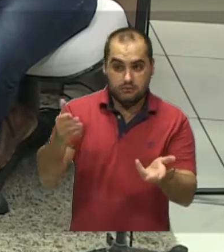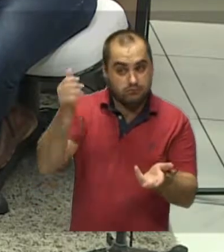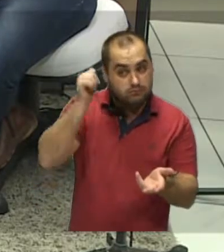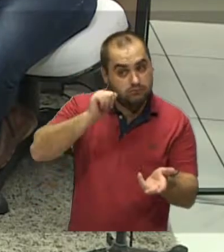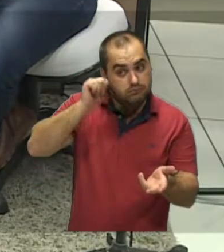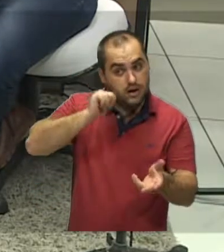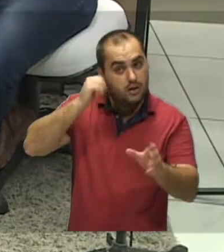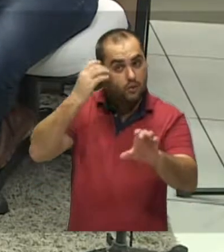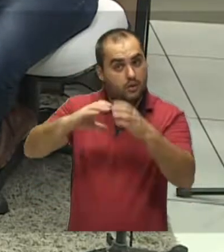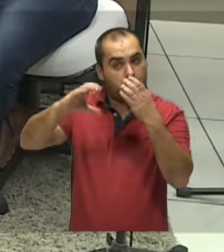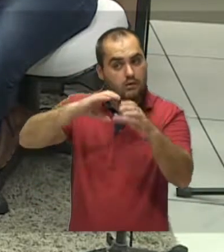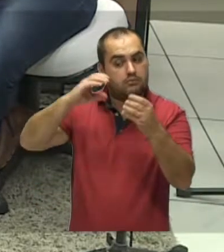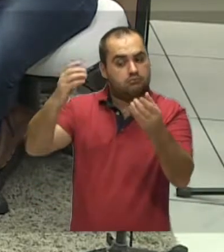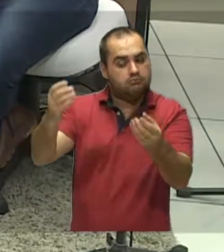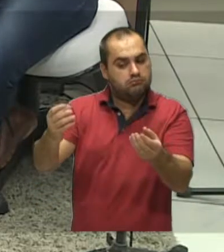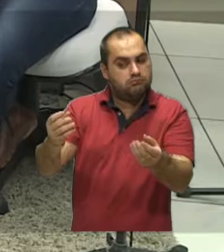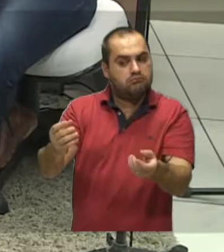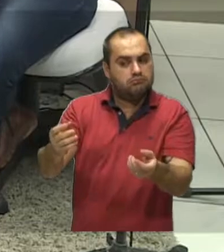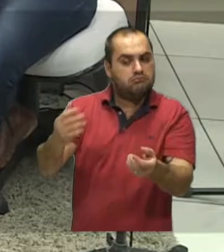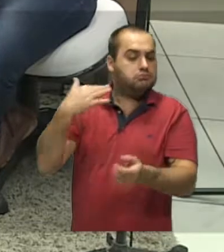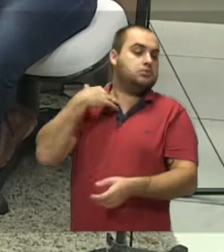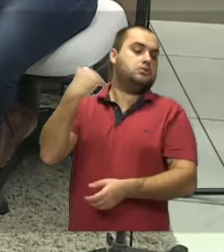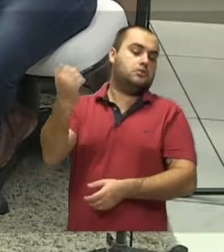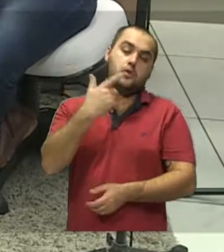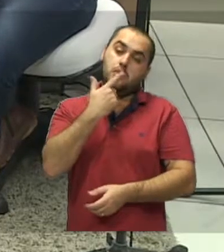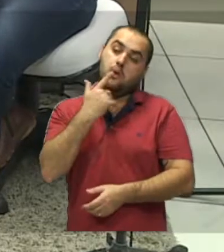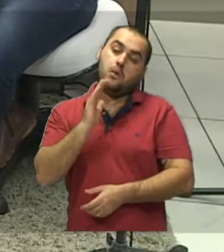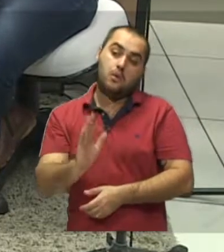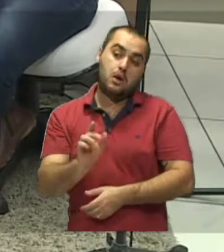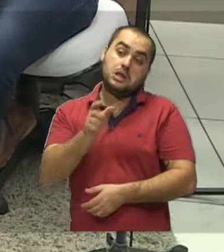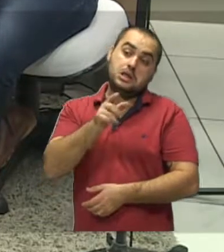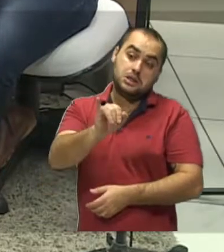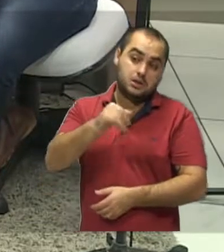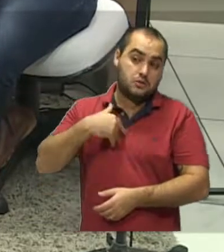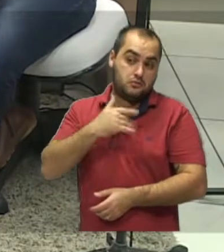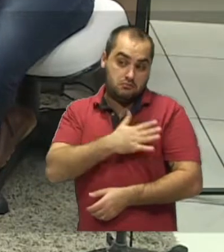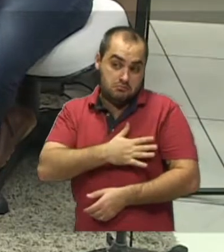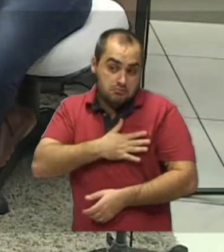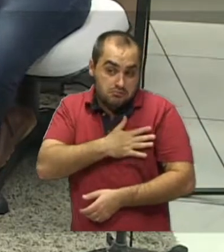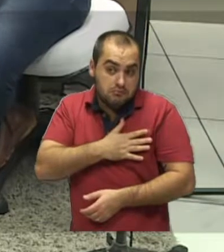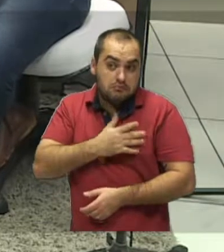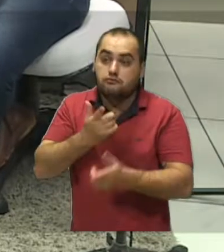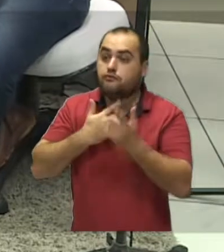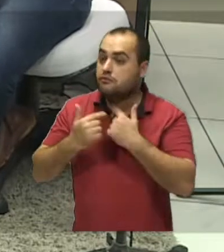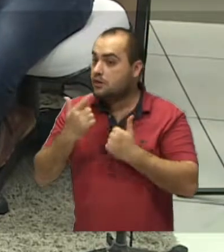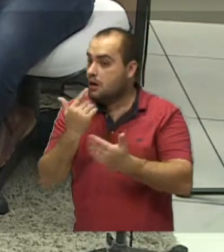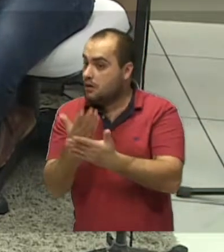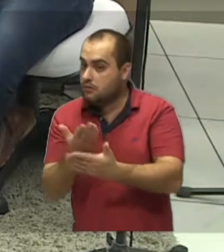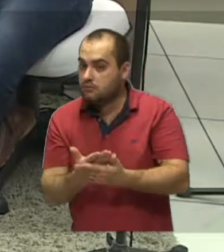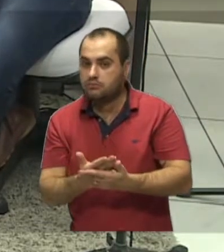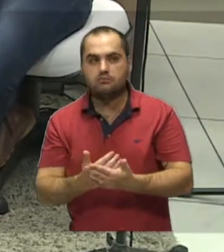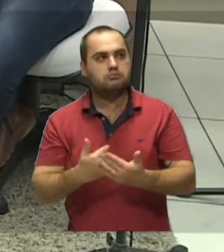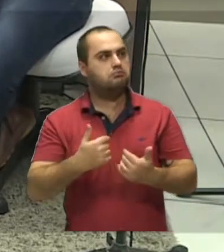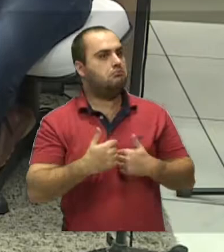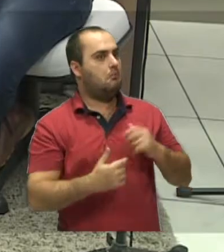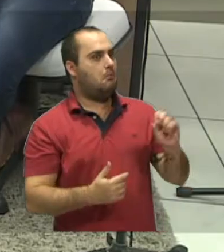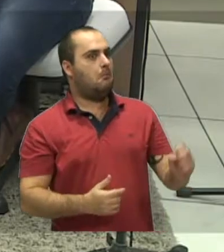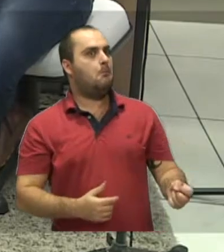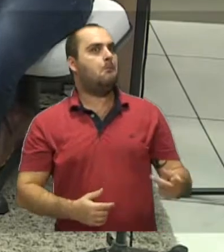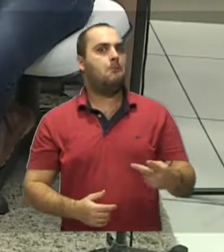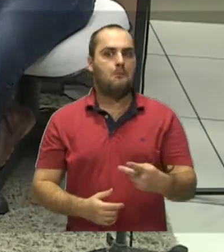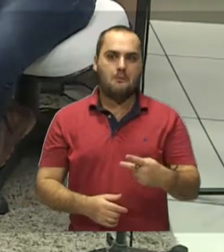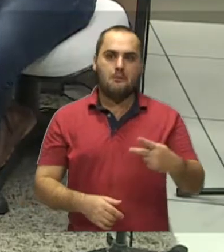inclusive, até hoje, me chamou e falou, olha, você gostaria de dar aula e tal? Para mim foi a oportunidade da vida, porque eu já tinha um mestrado, então, ok, eu